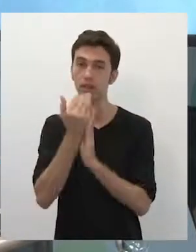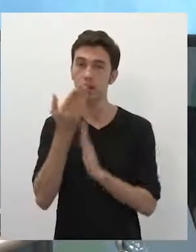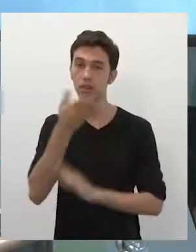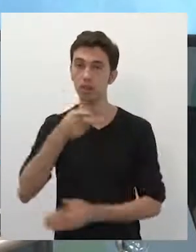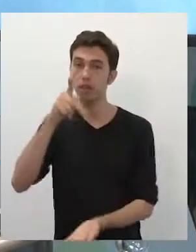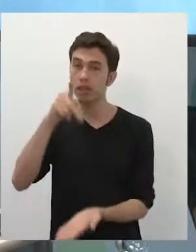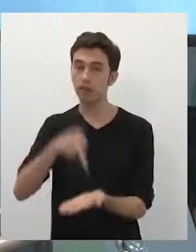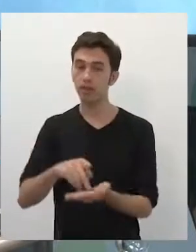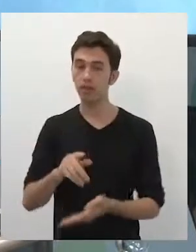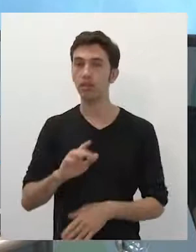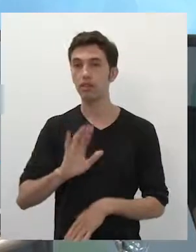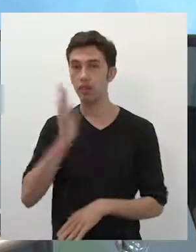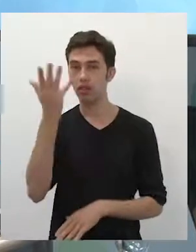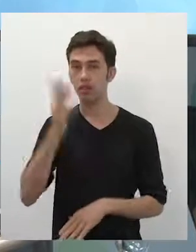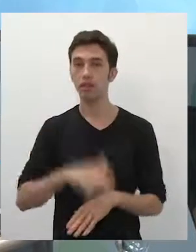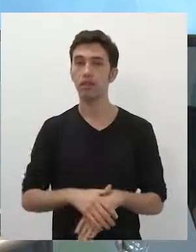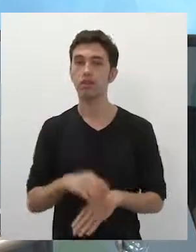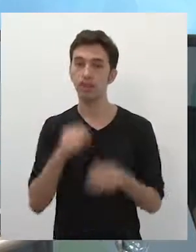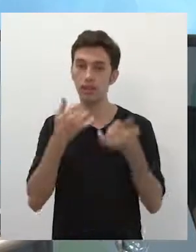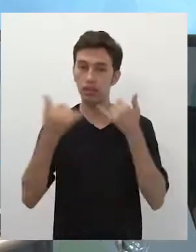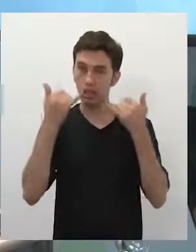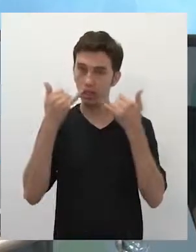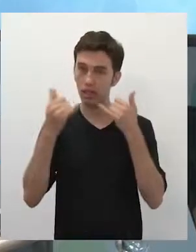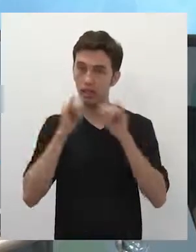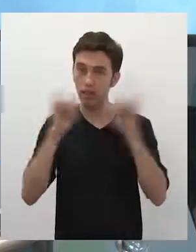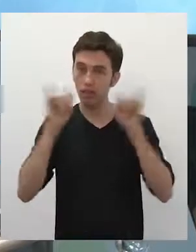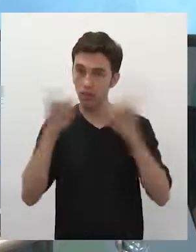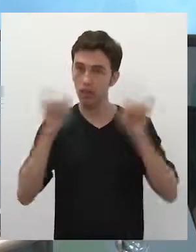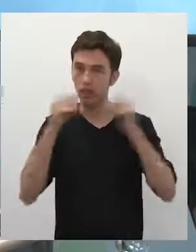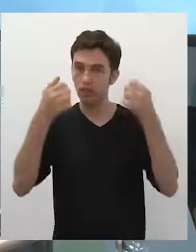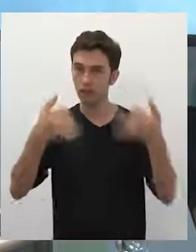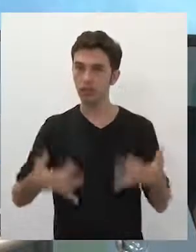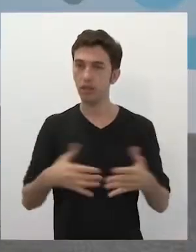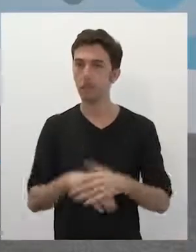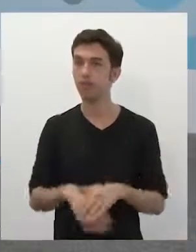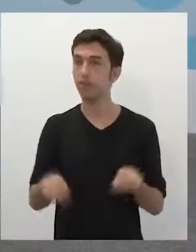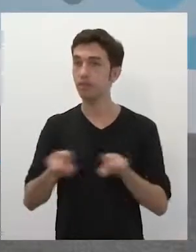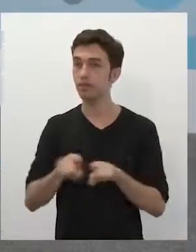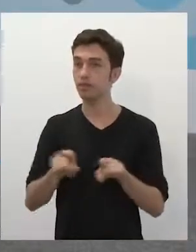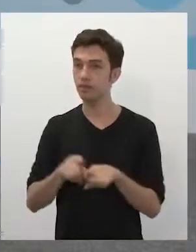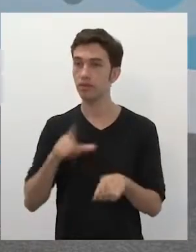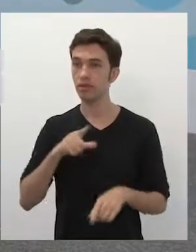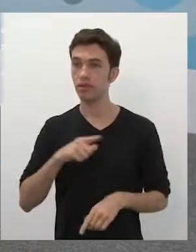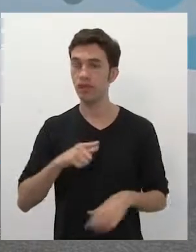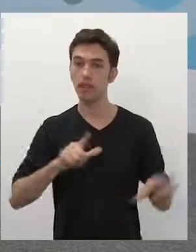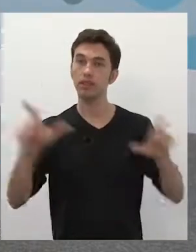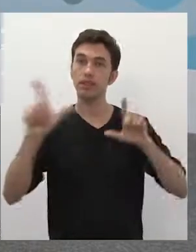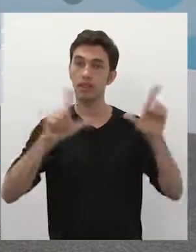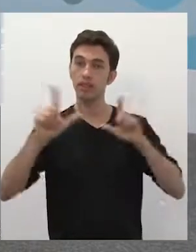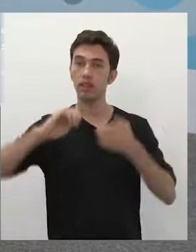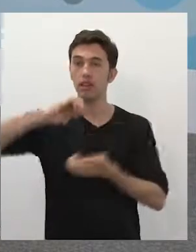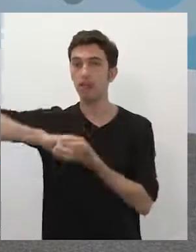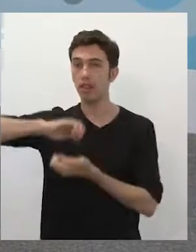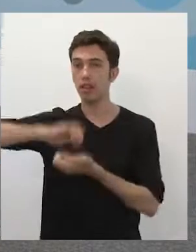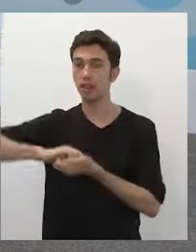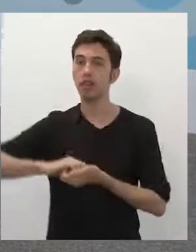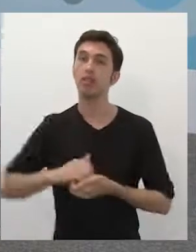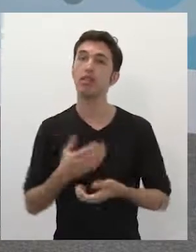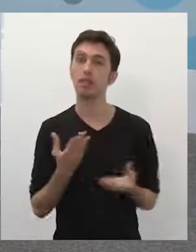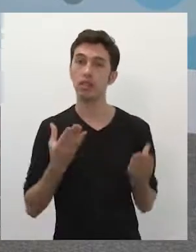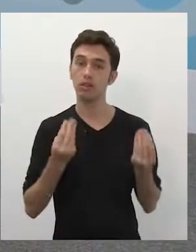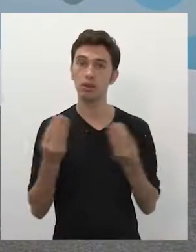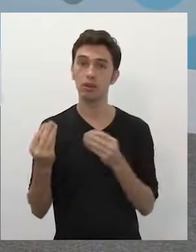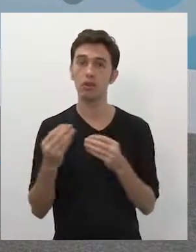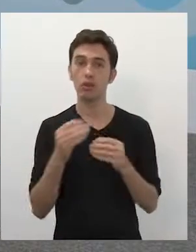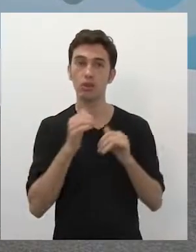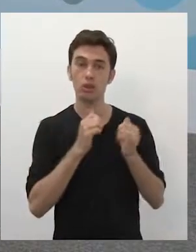que está sendo dito nesta reportagem, tá? Laine, também temos as TVs parceiras, né? Sim. Que muitos jornais